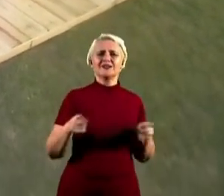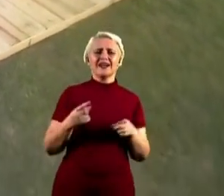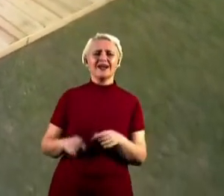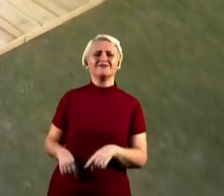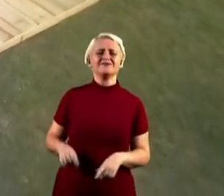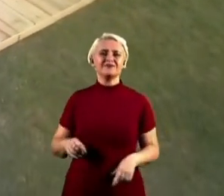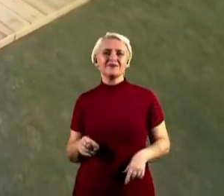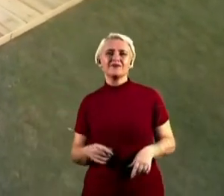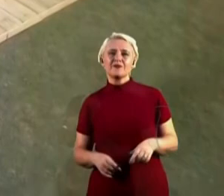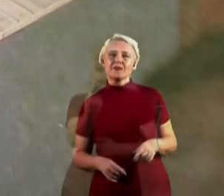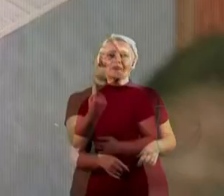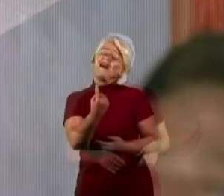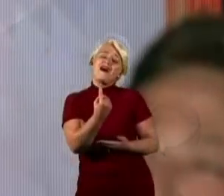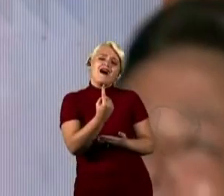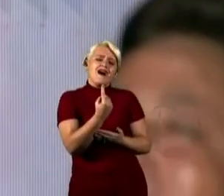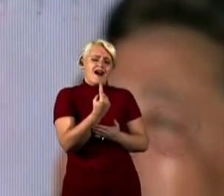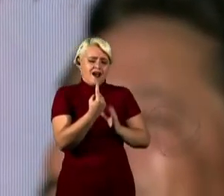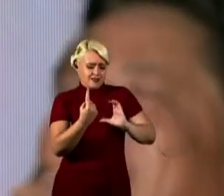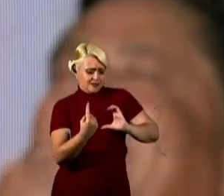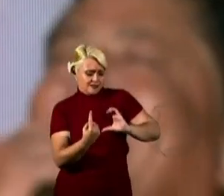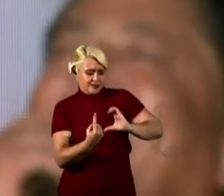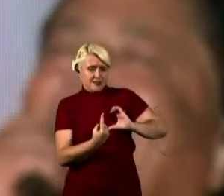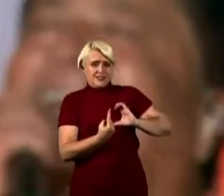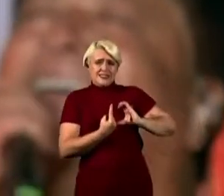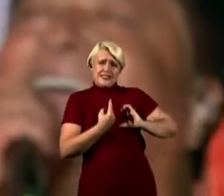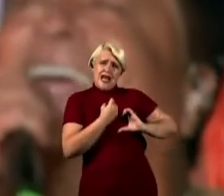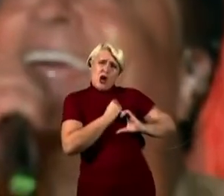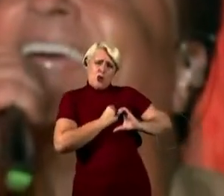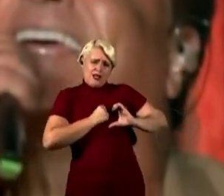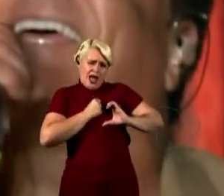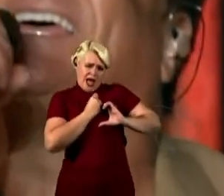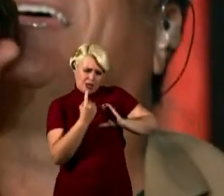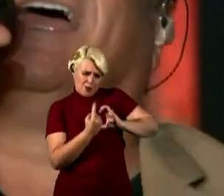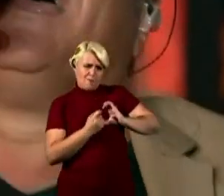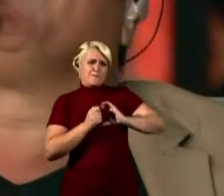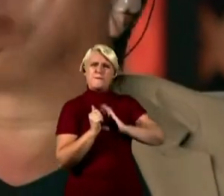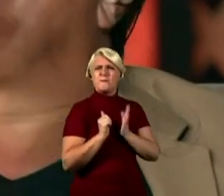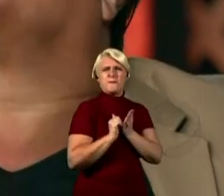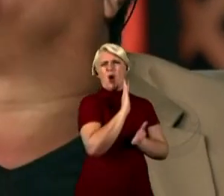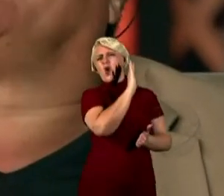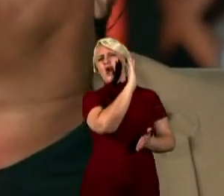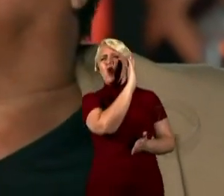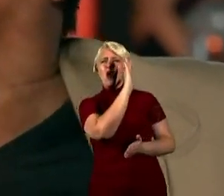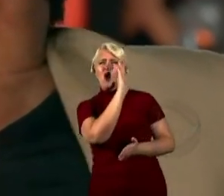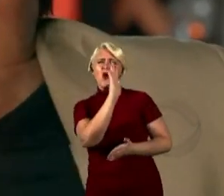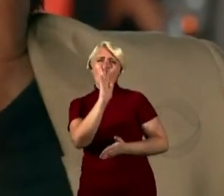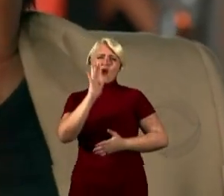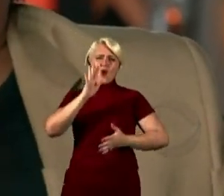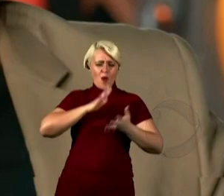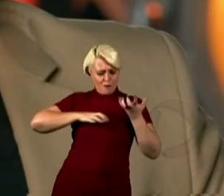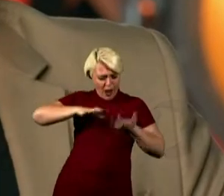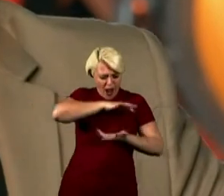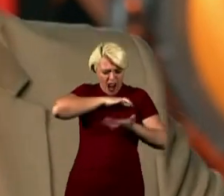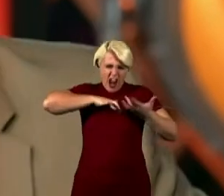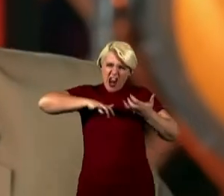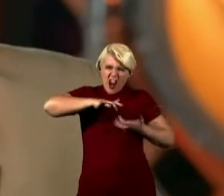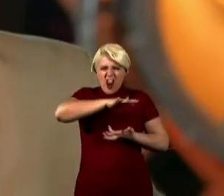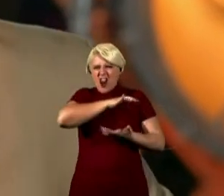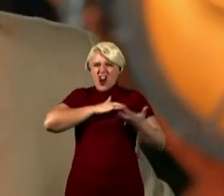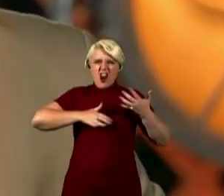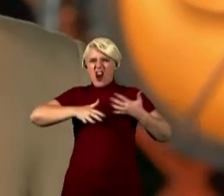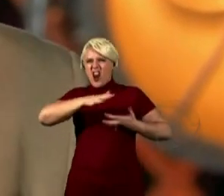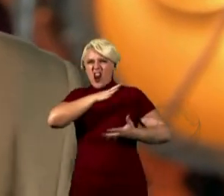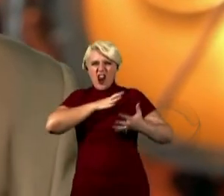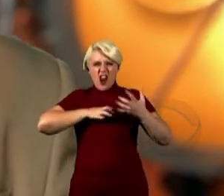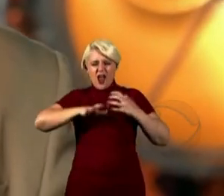causa do isolamento social. Toda a renda arrecadada na live vai ser doada para uma casa de apoio que atende pacientes